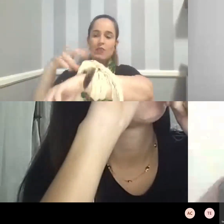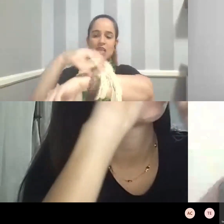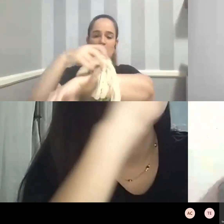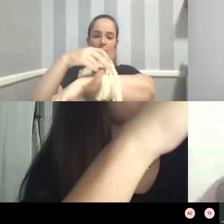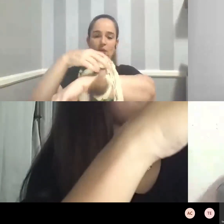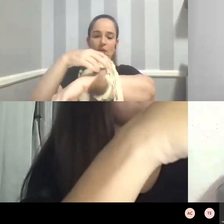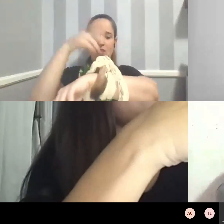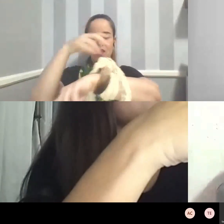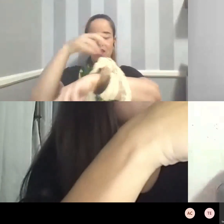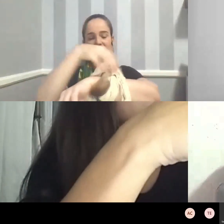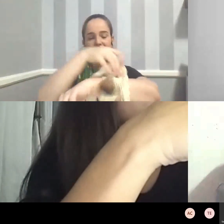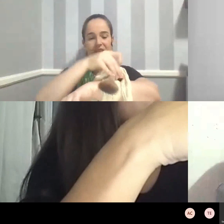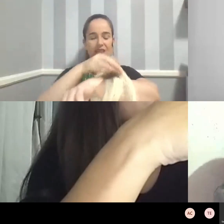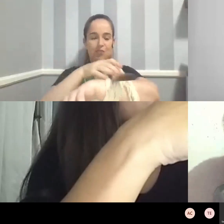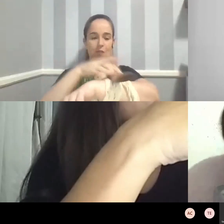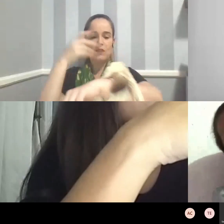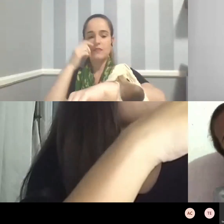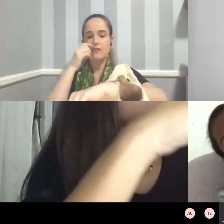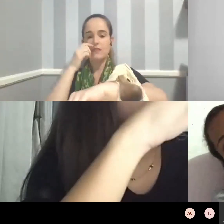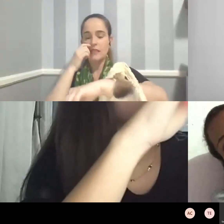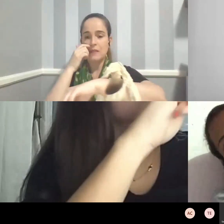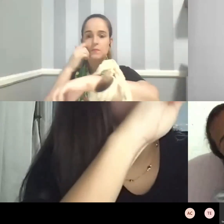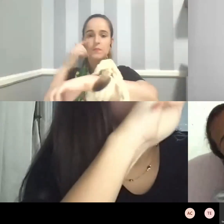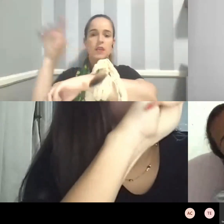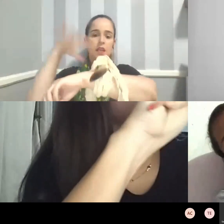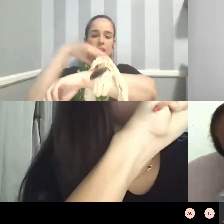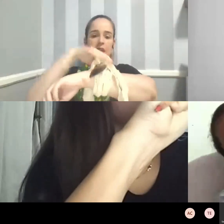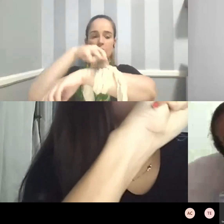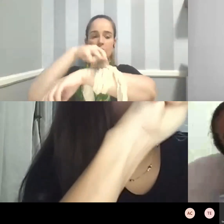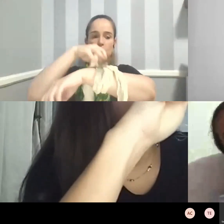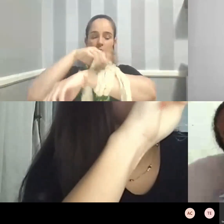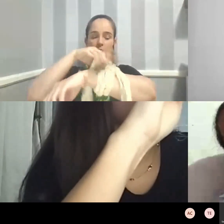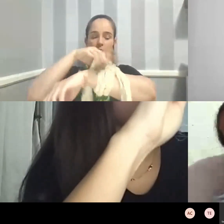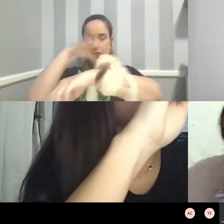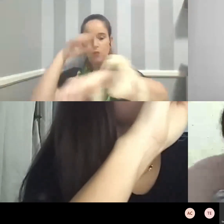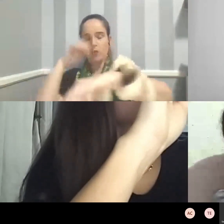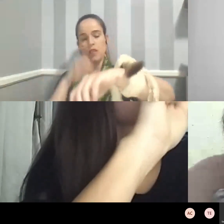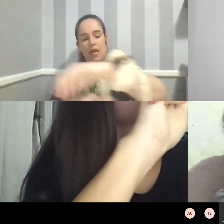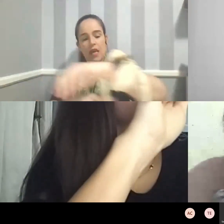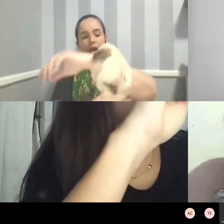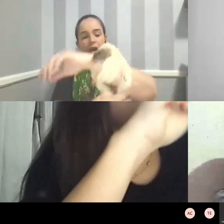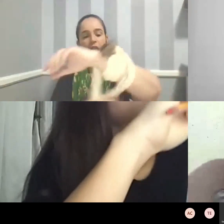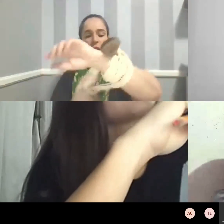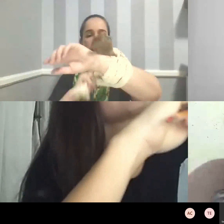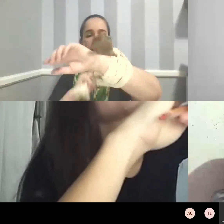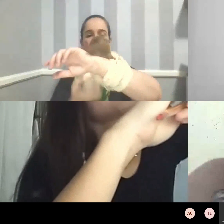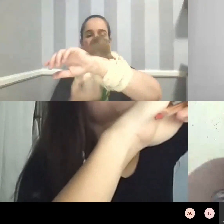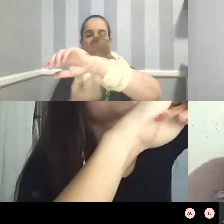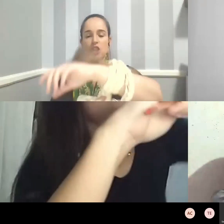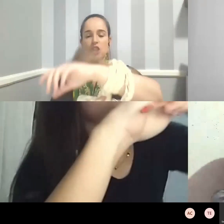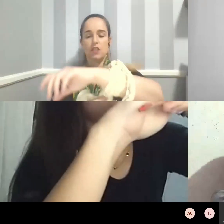Mas aí eu não deixei pronto para vocês verem antes como é que eu estava fazendo. Então, eu estou aqui com meu